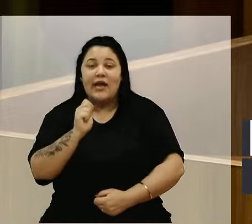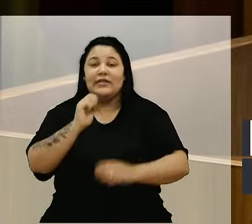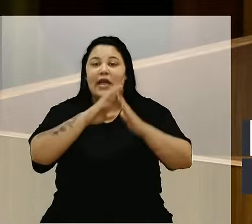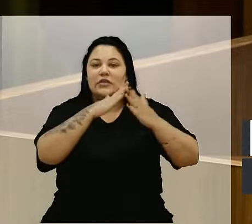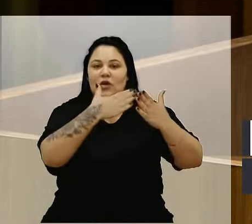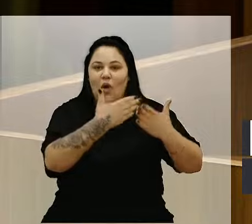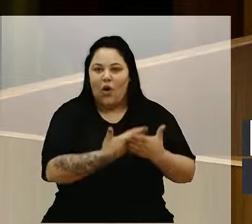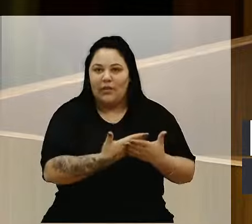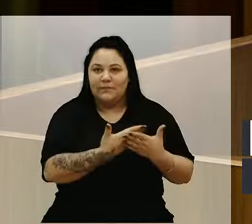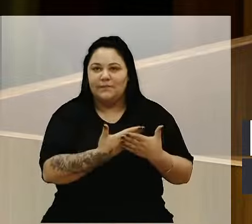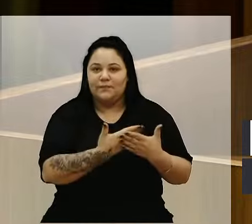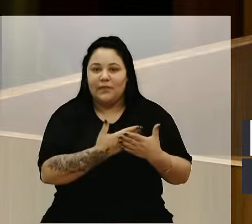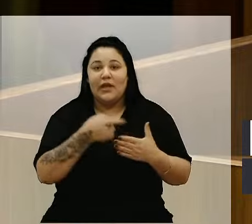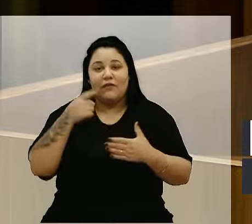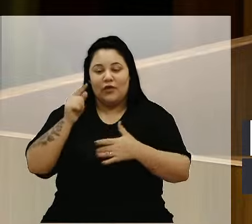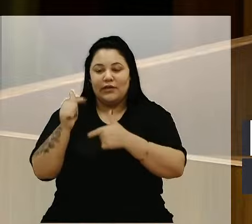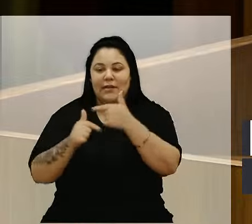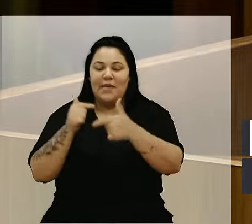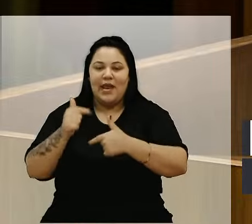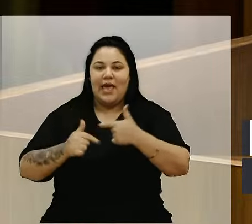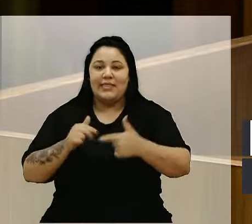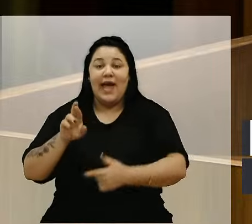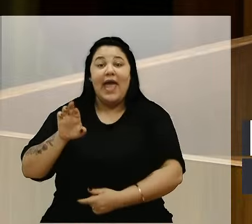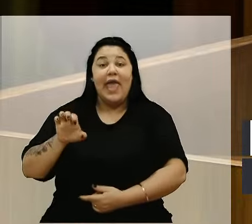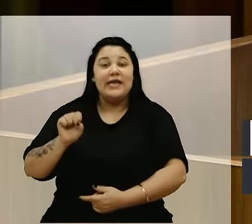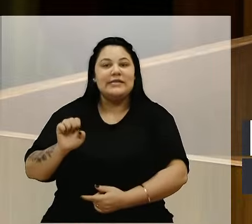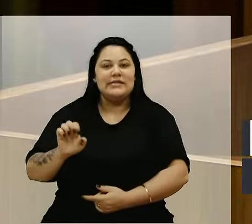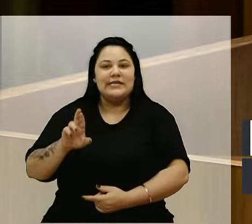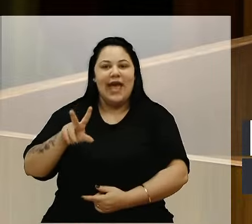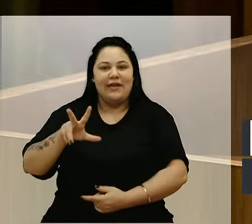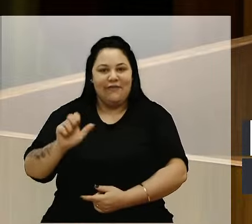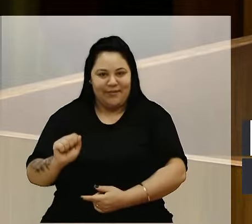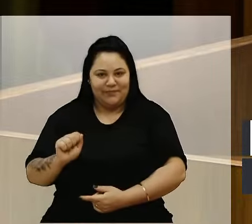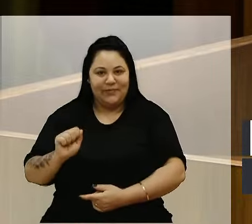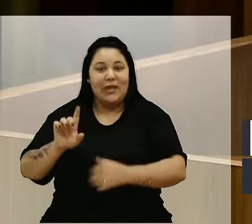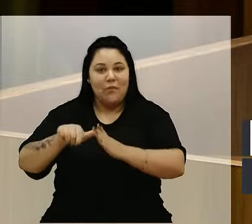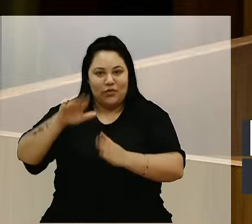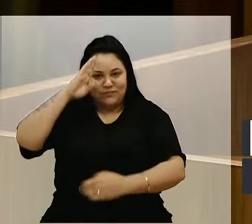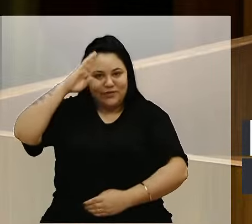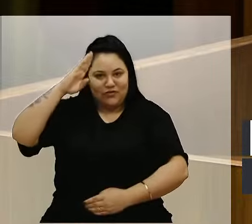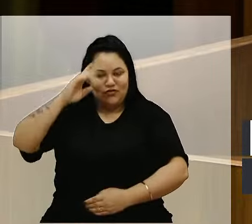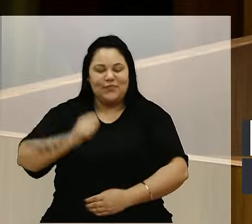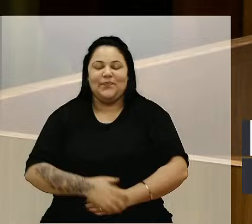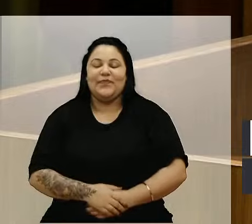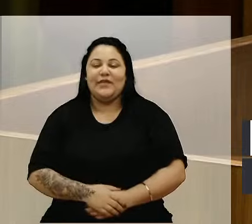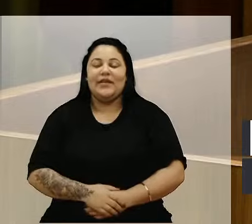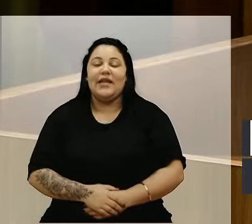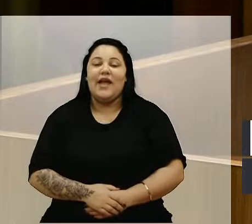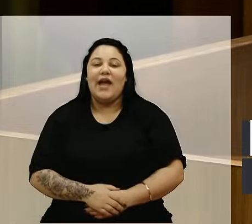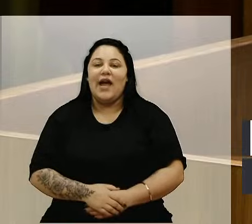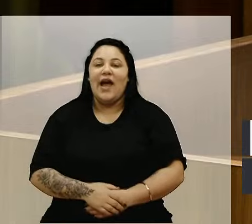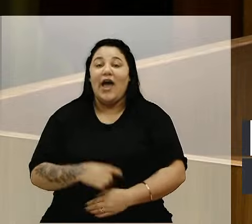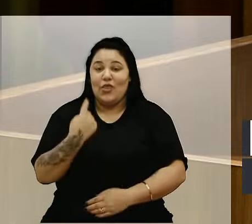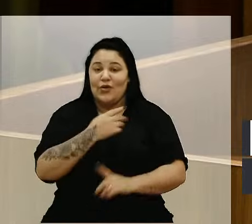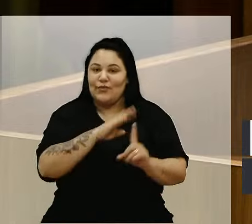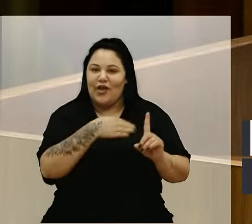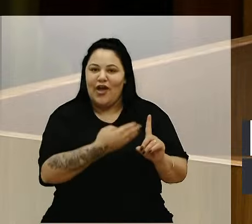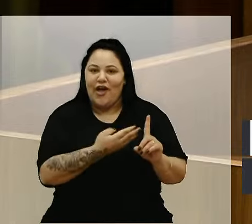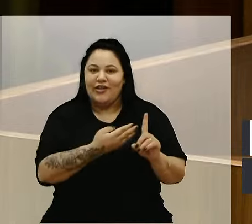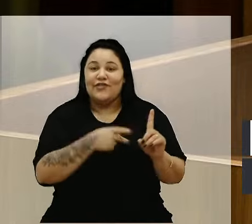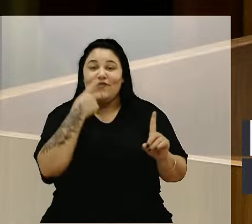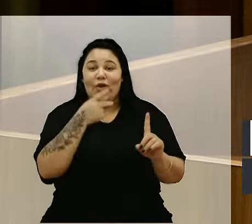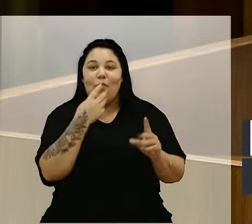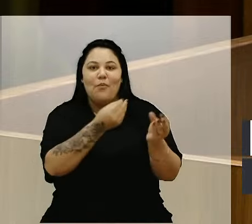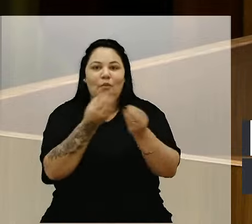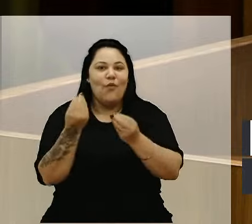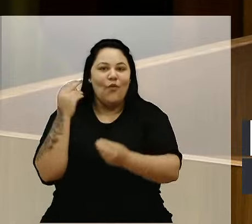sargento. Dione, nossa homenageada, sempre me contou tantas histórias e algumas se tornaram